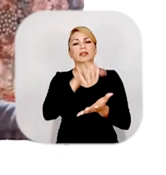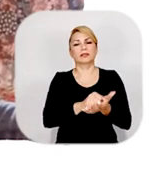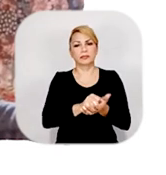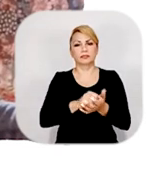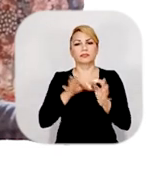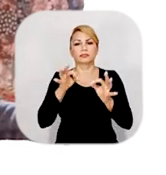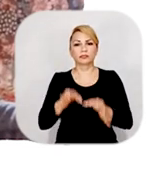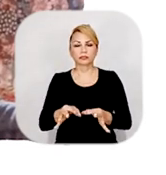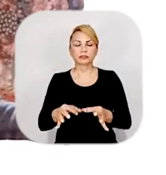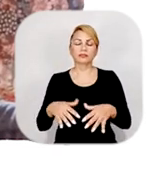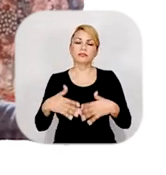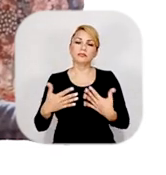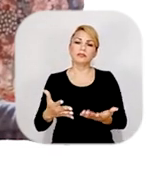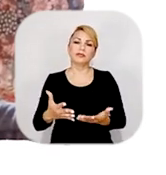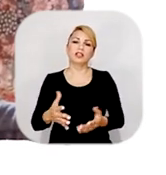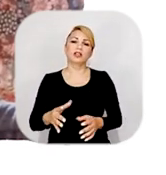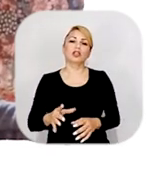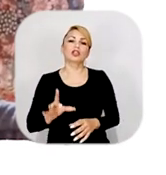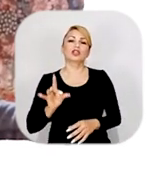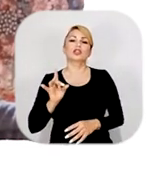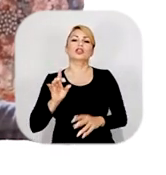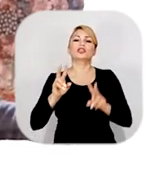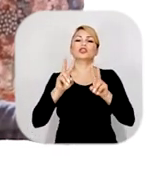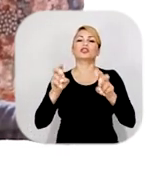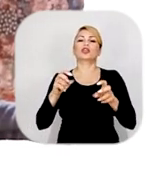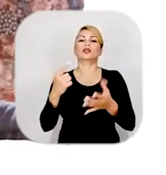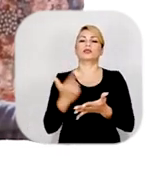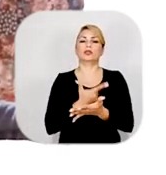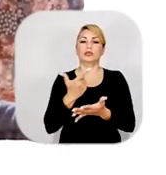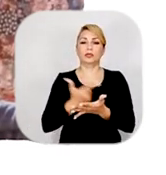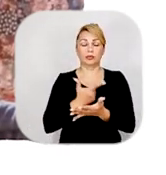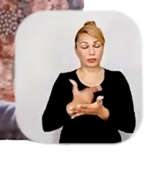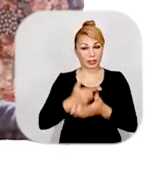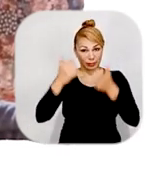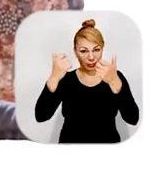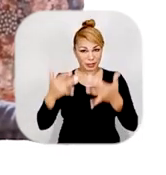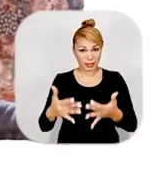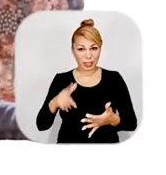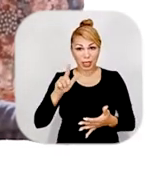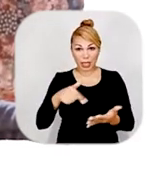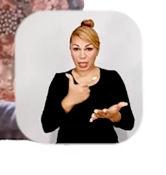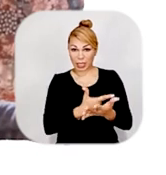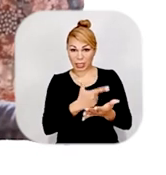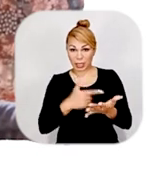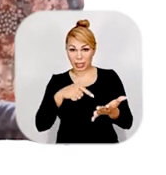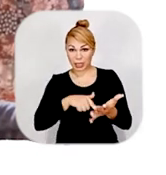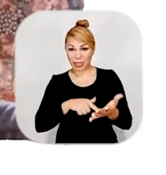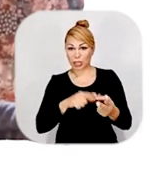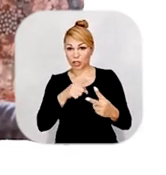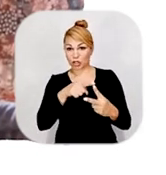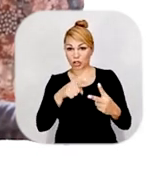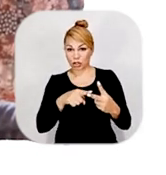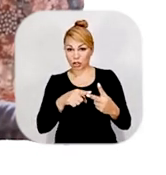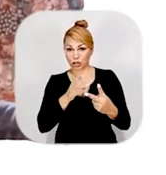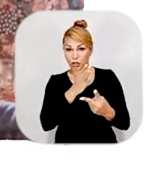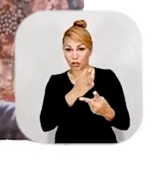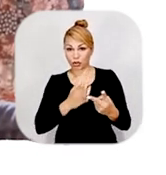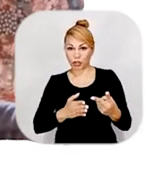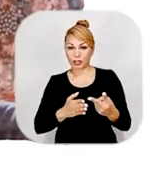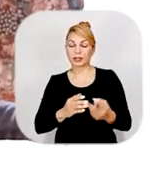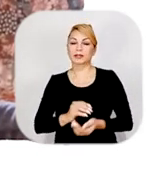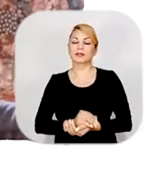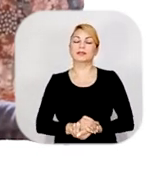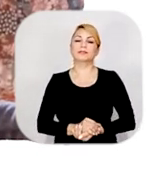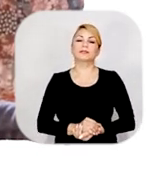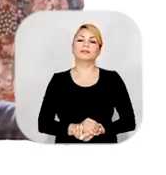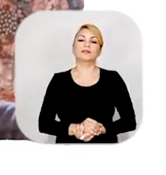livro, para as pessoas que nos ouviram até agora, né? É assim, esse livro ele tem dois volumes, né? Até coloquei